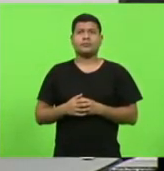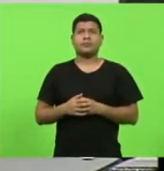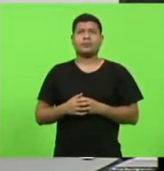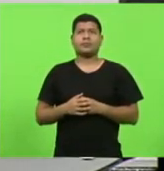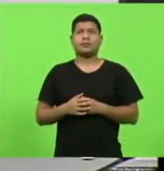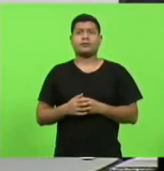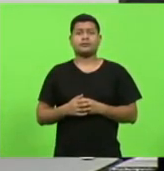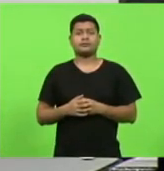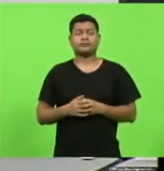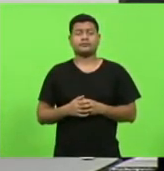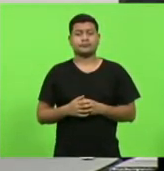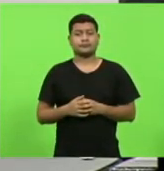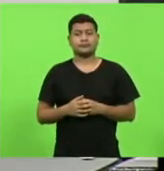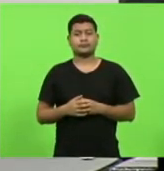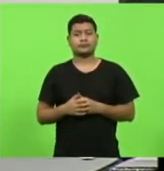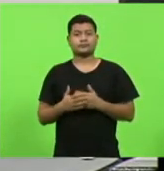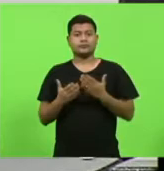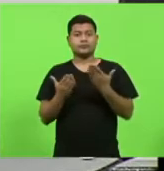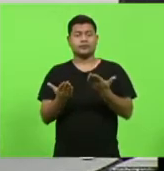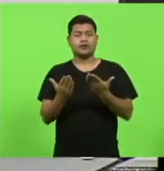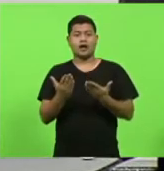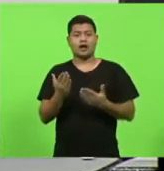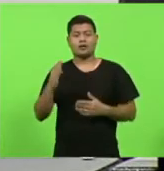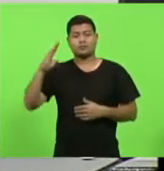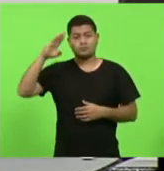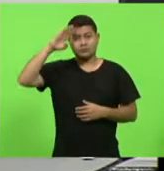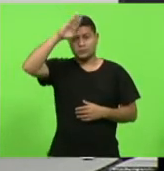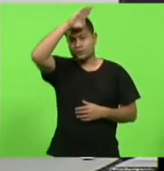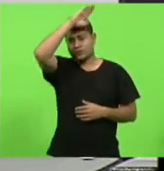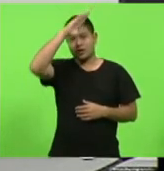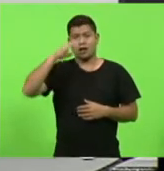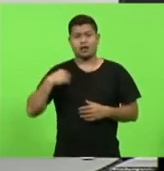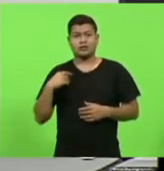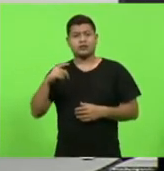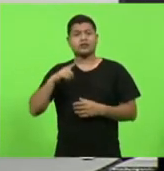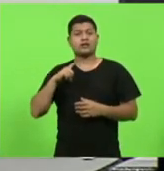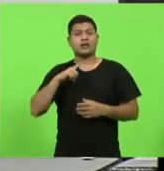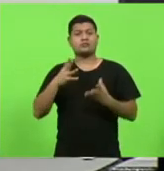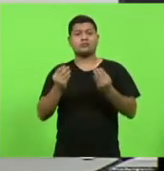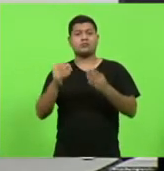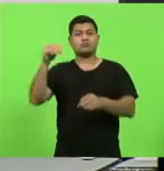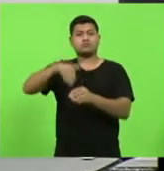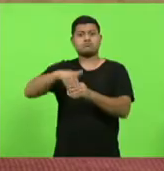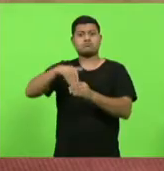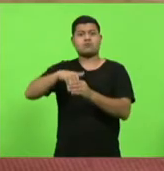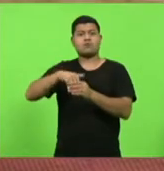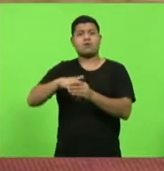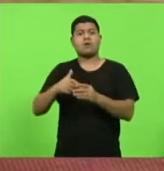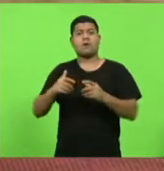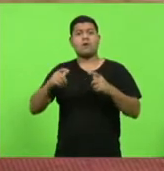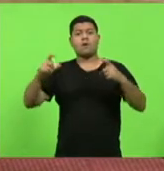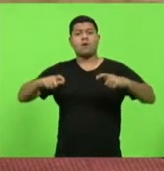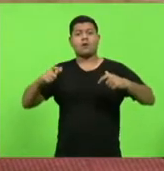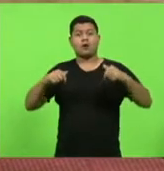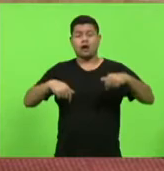O Bolsonaro recebeu a sua maior votação proporcional em Santa Catarina no primeiro